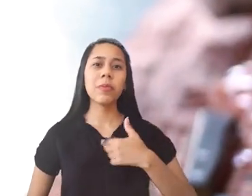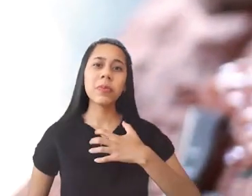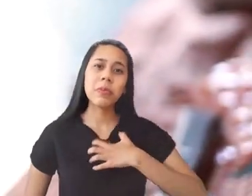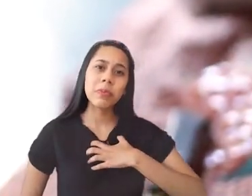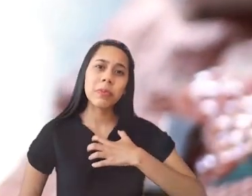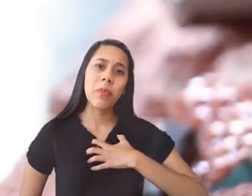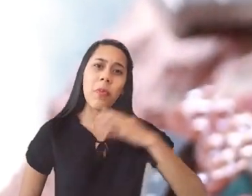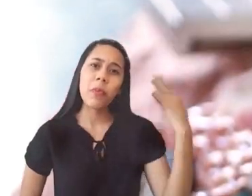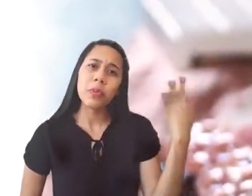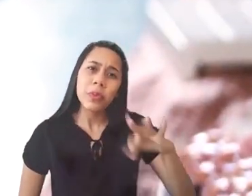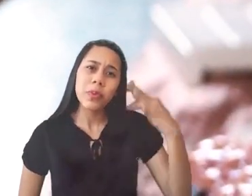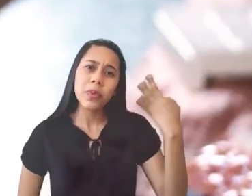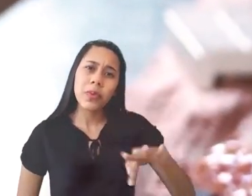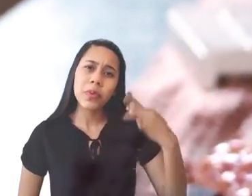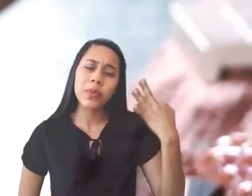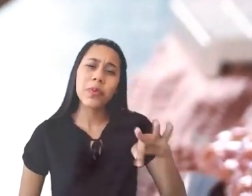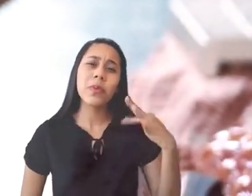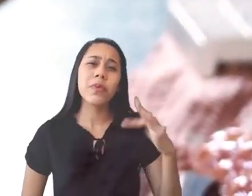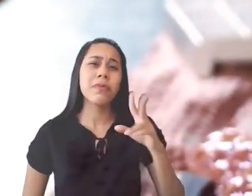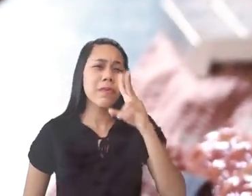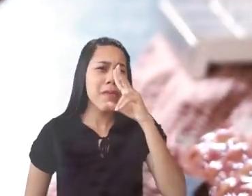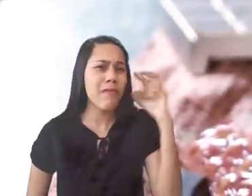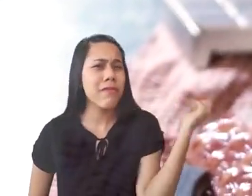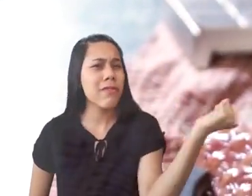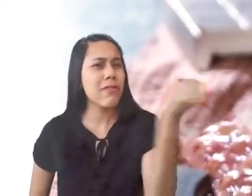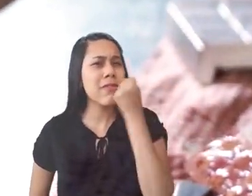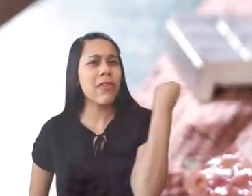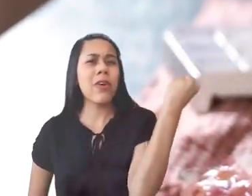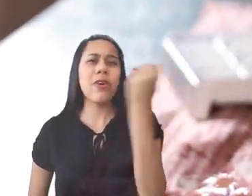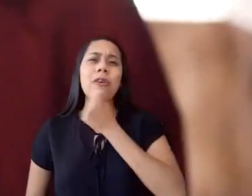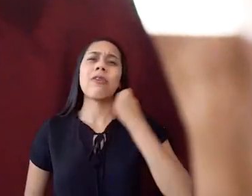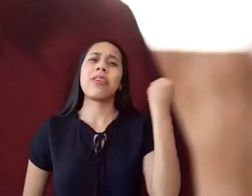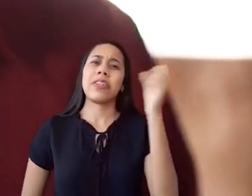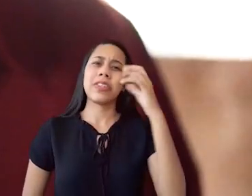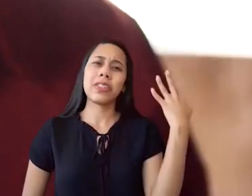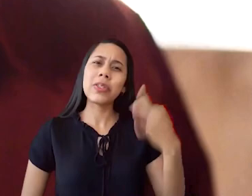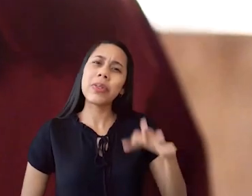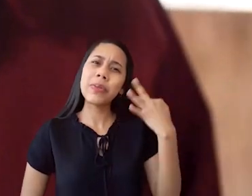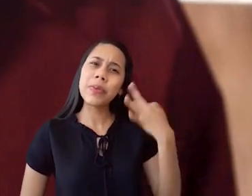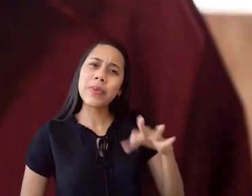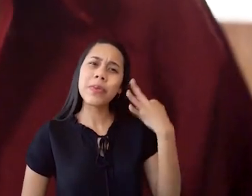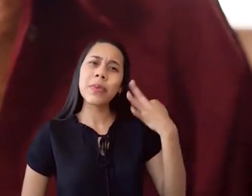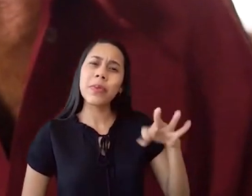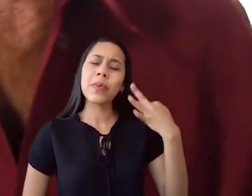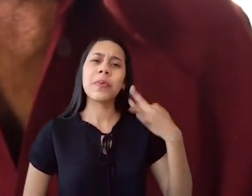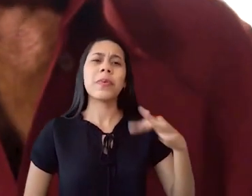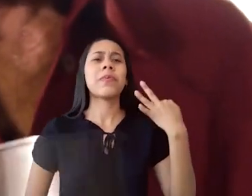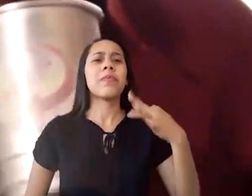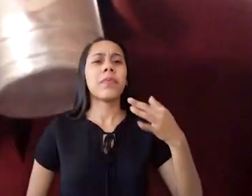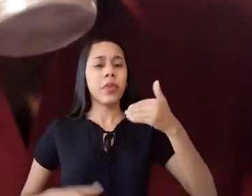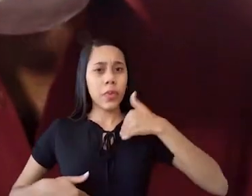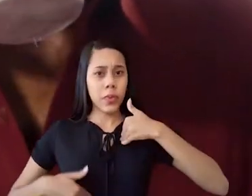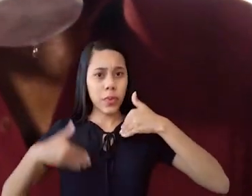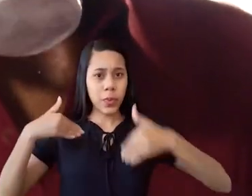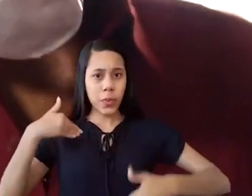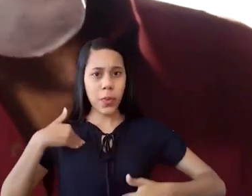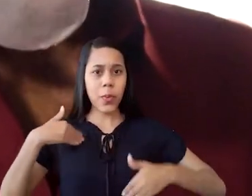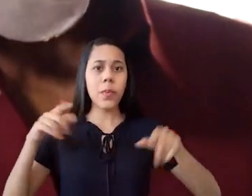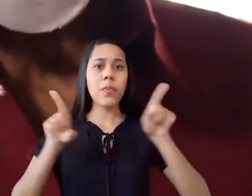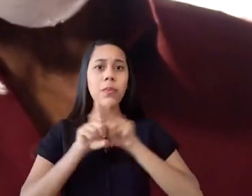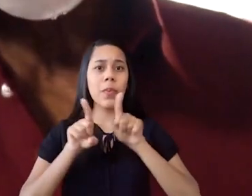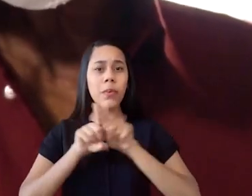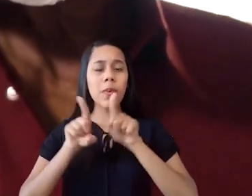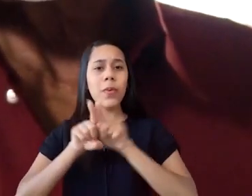Eu sentia, meu amigo, sentia dor de morrer, dor de morrer. Era dor no